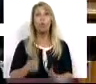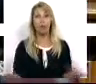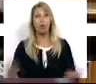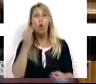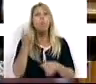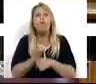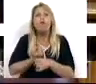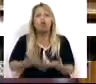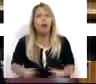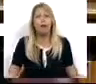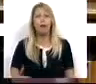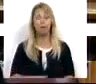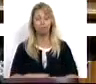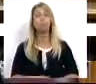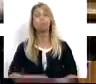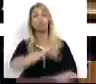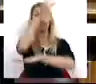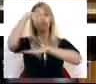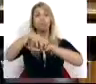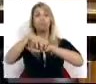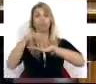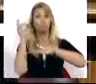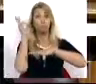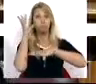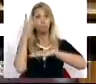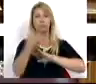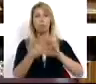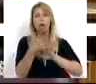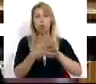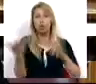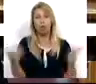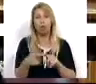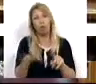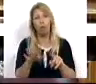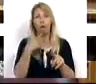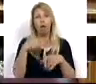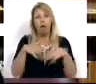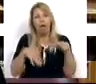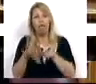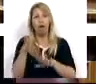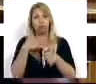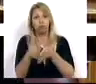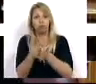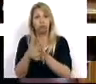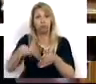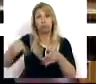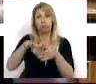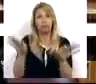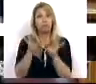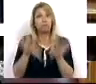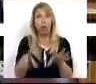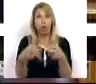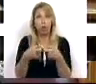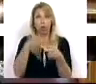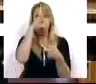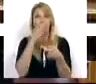menos assim. Instala-se ilegalmente uma determinada indústria, uma determinada exploração, dentro daquela tipificação que o Governo apresenta. E